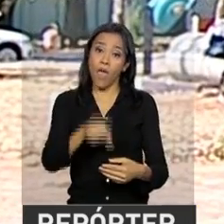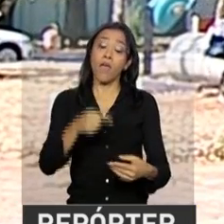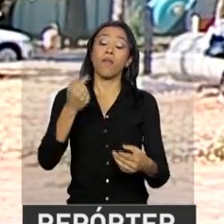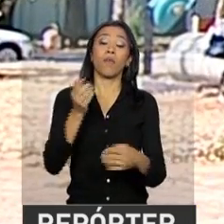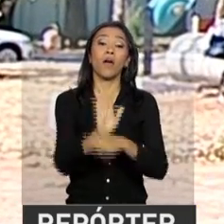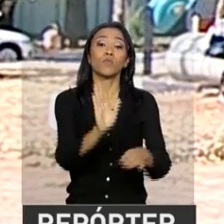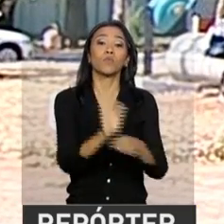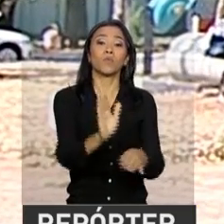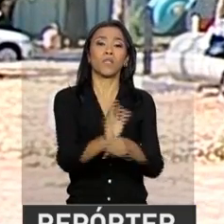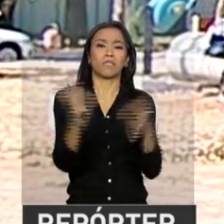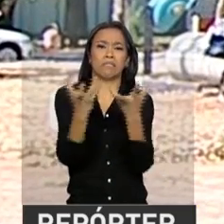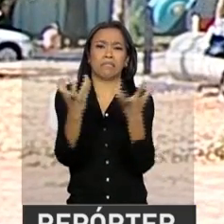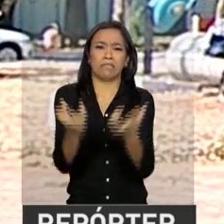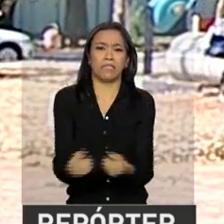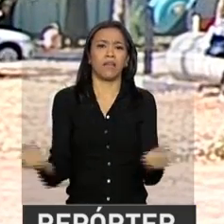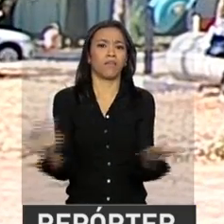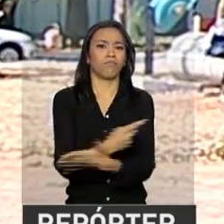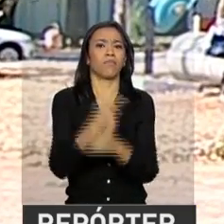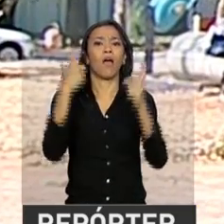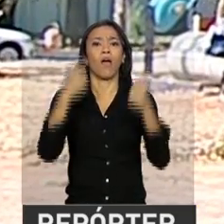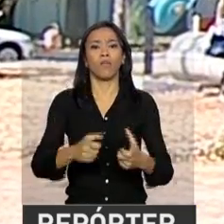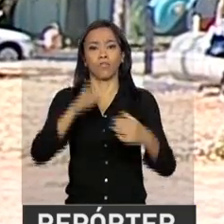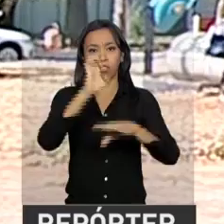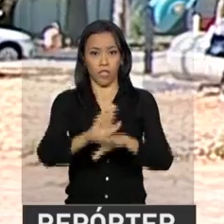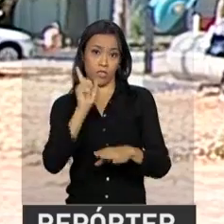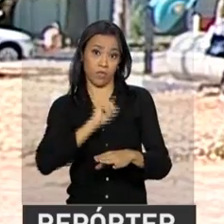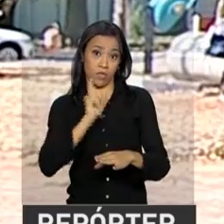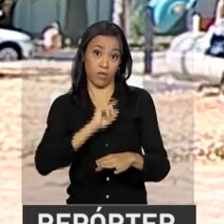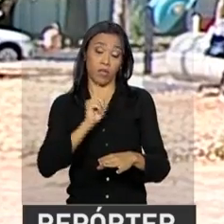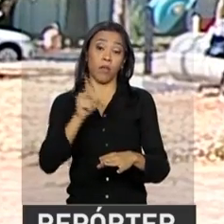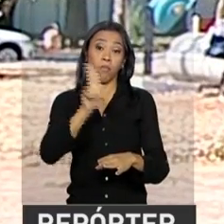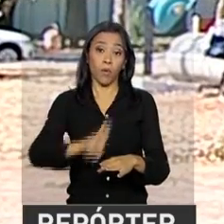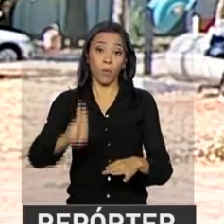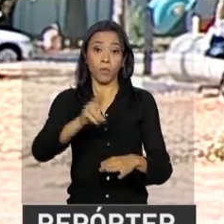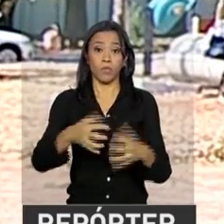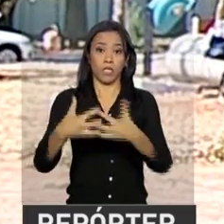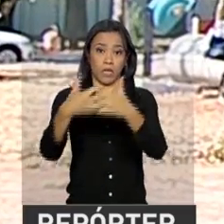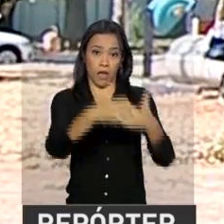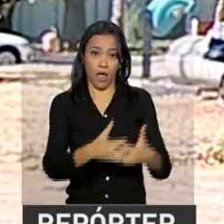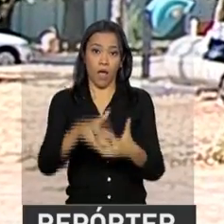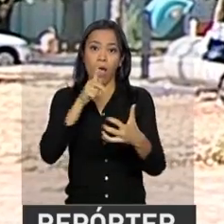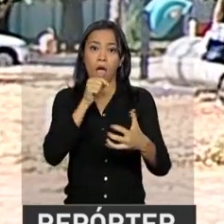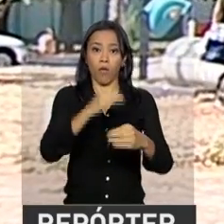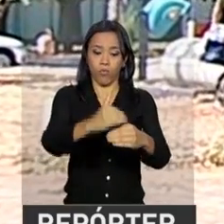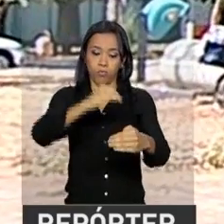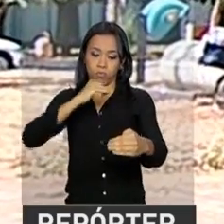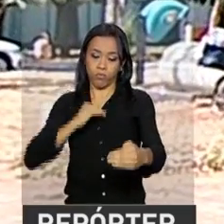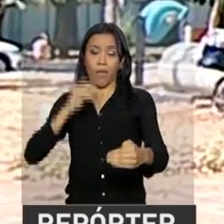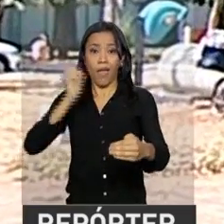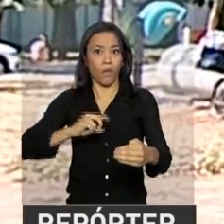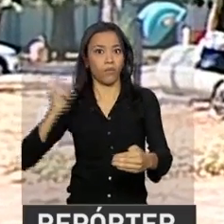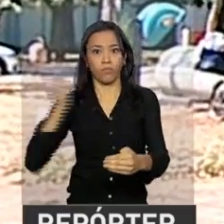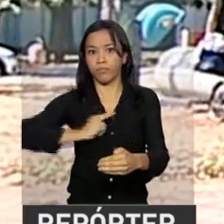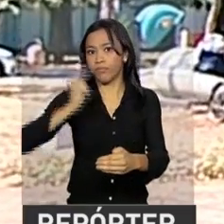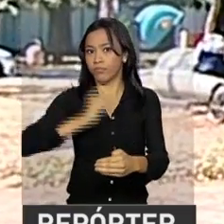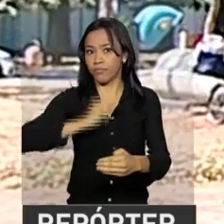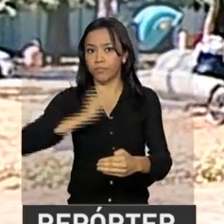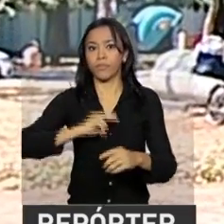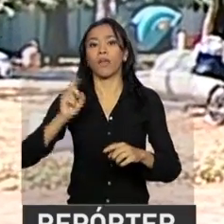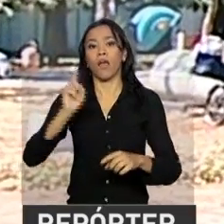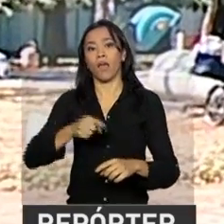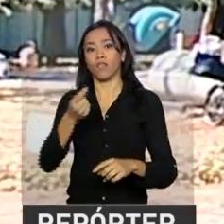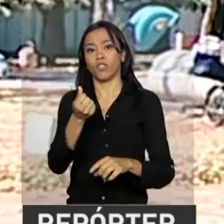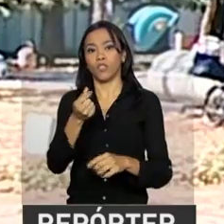em 33 municípios em Minas Gerais segundo o ministério o repasse é de caráter emergencial por meio de